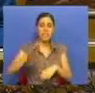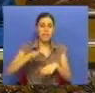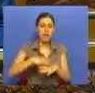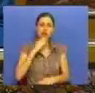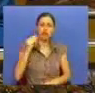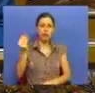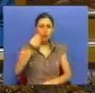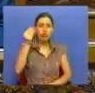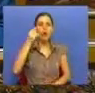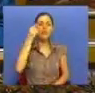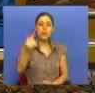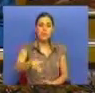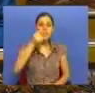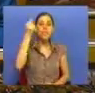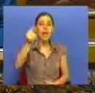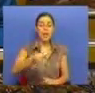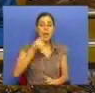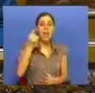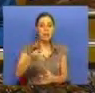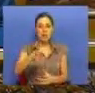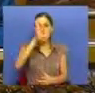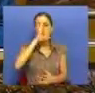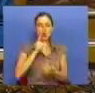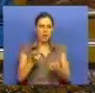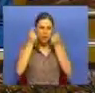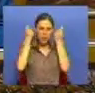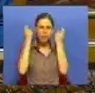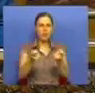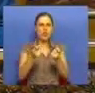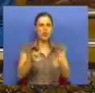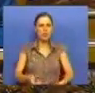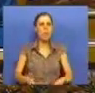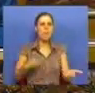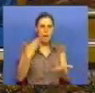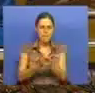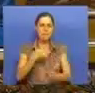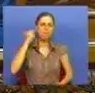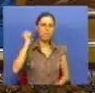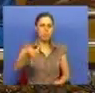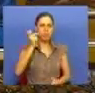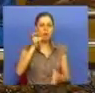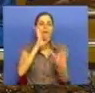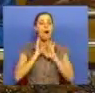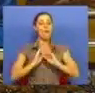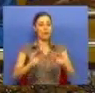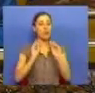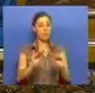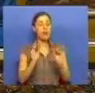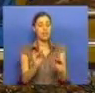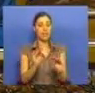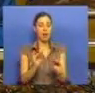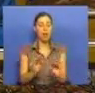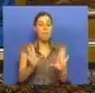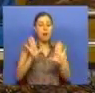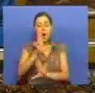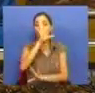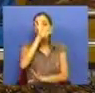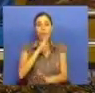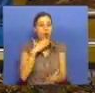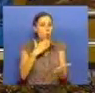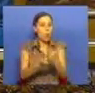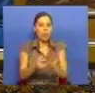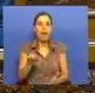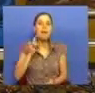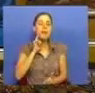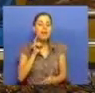muitos jovens especialistas em quem o Estado investiu e apostou durante muitos anos na sua formação, mas que, por o Governo não lhes